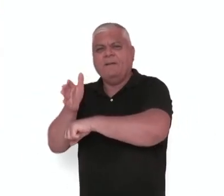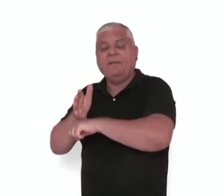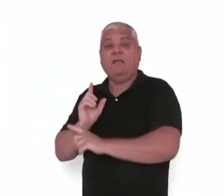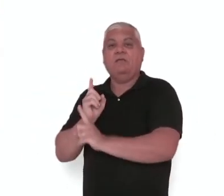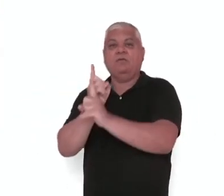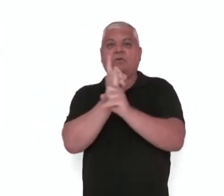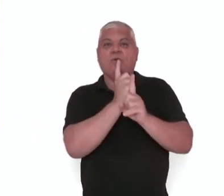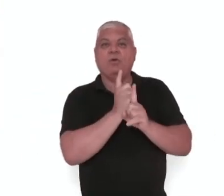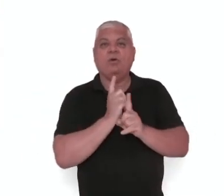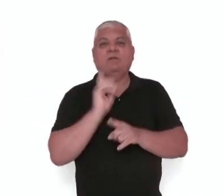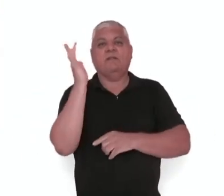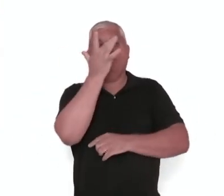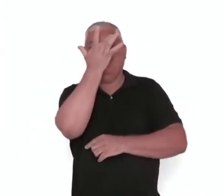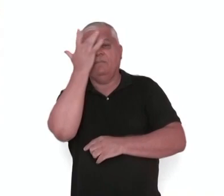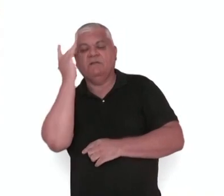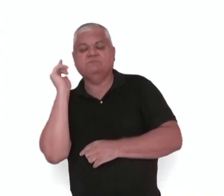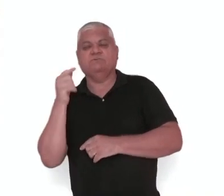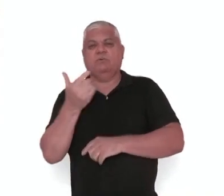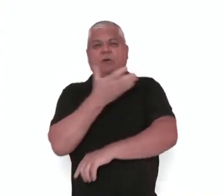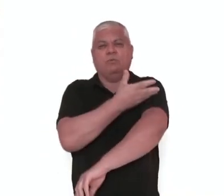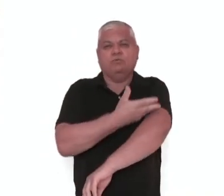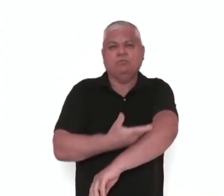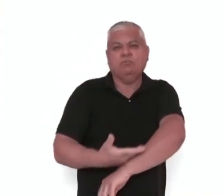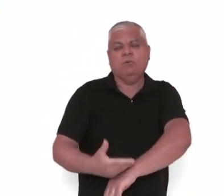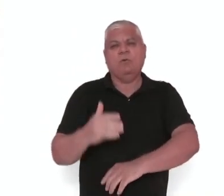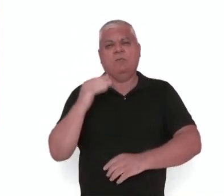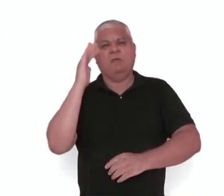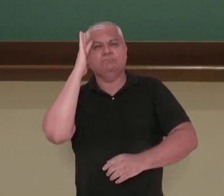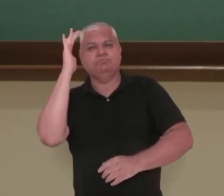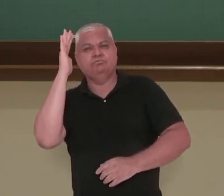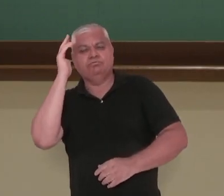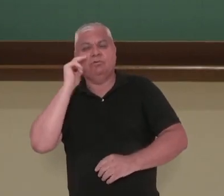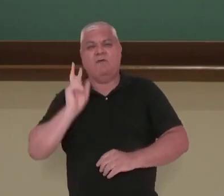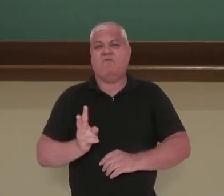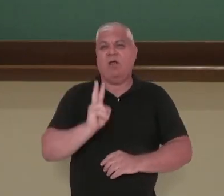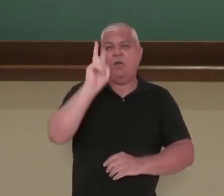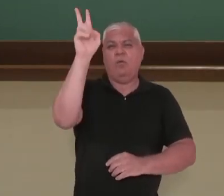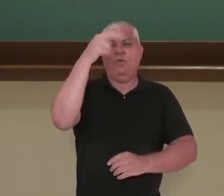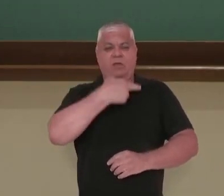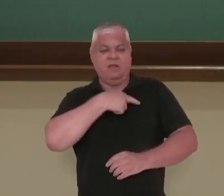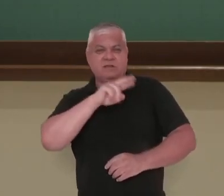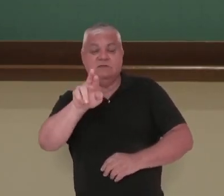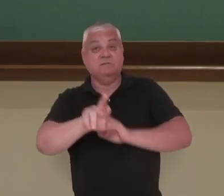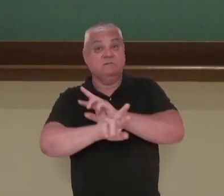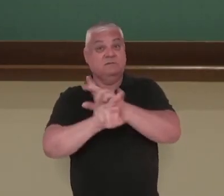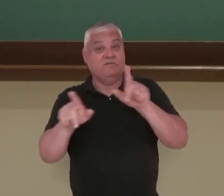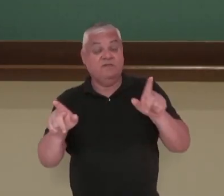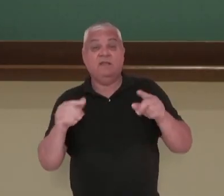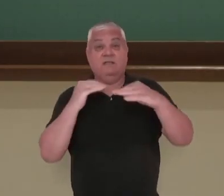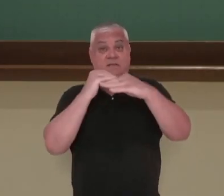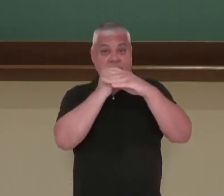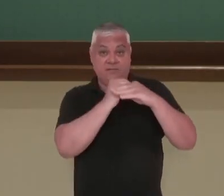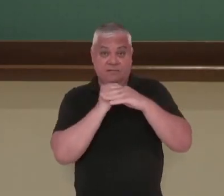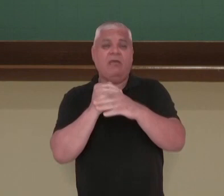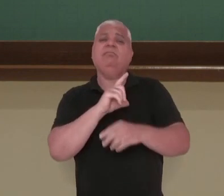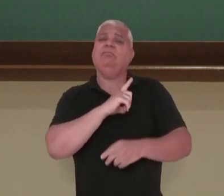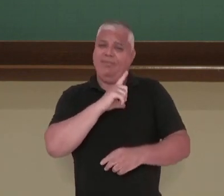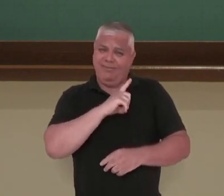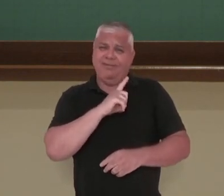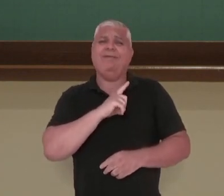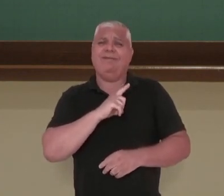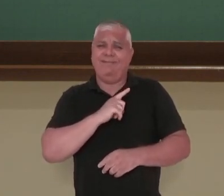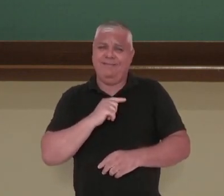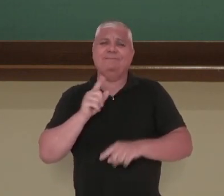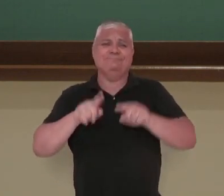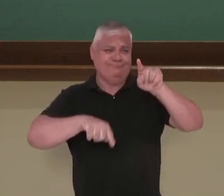pessoas com pensamentos, costumes, valores e crenças semelhantes ao nosso, mas também diferentes aos nossos. Então, como